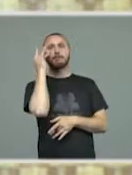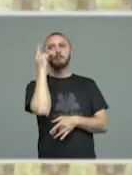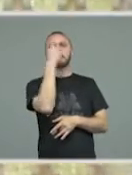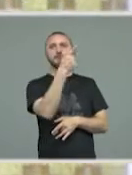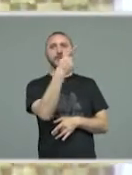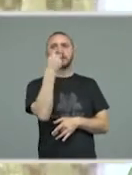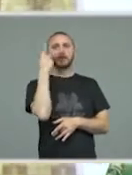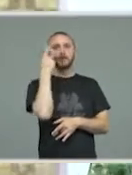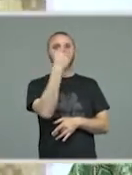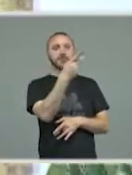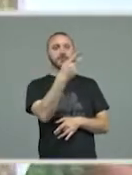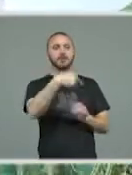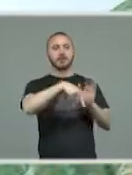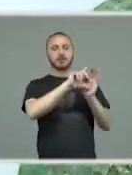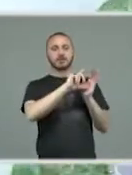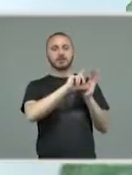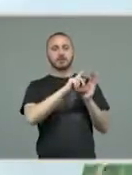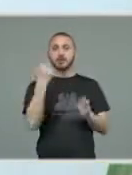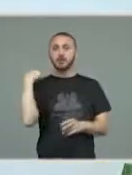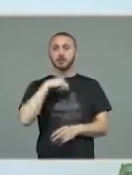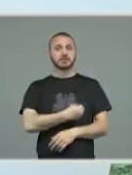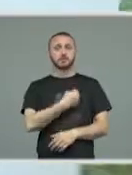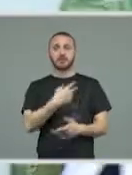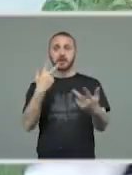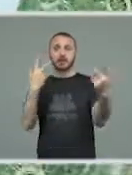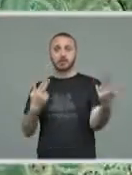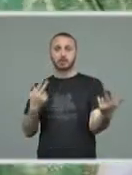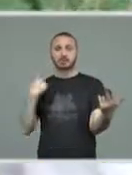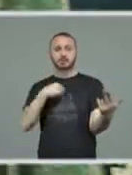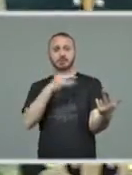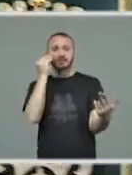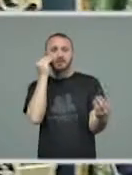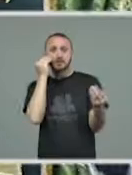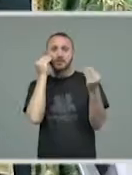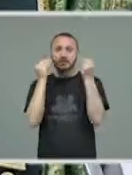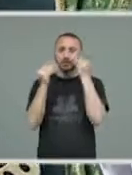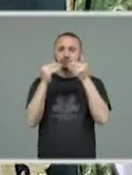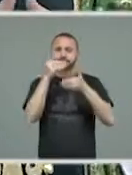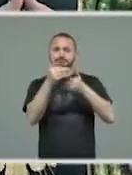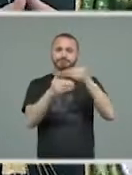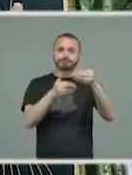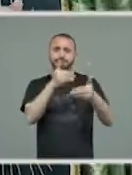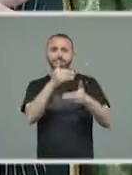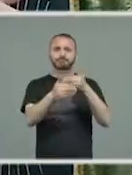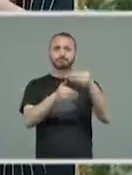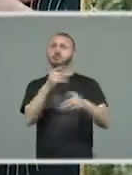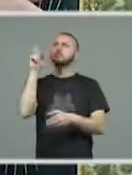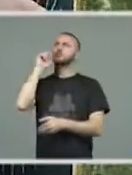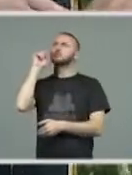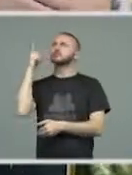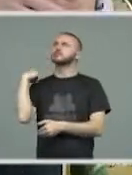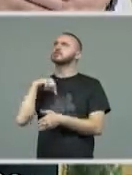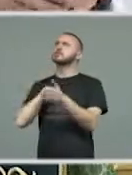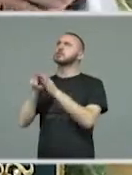totalmente. A nossa vida é feita assim, você vai tateando, e cada dia você tem que se perguntar: o que Deus